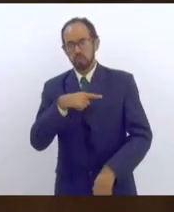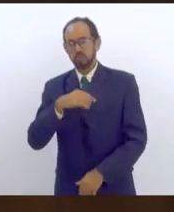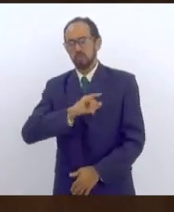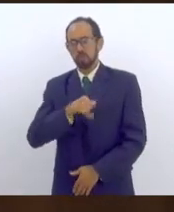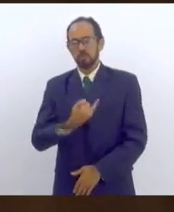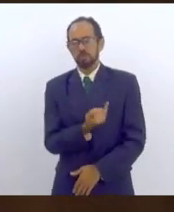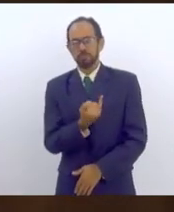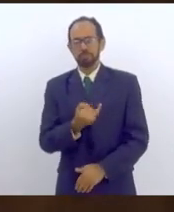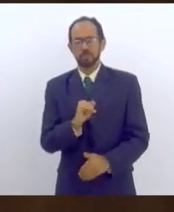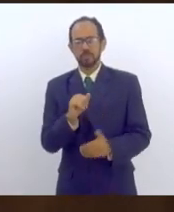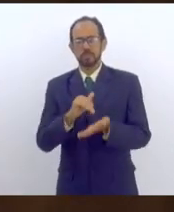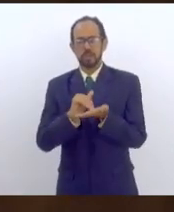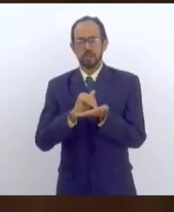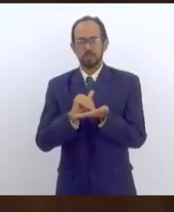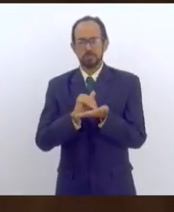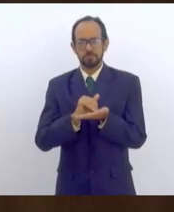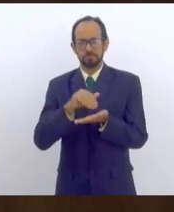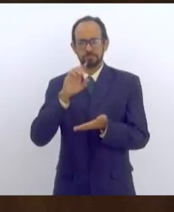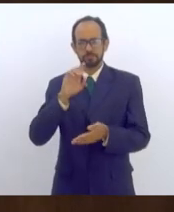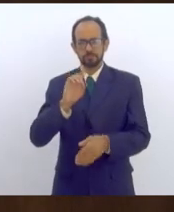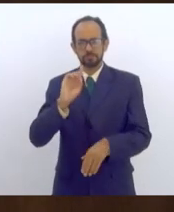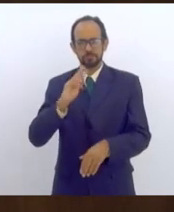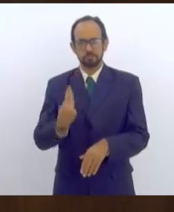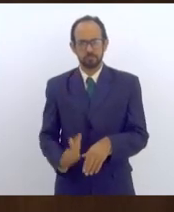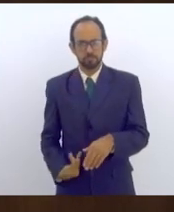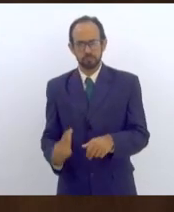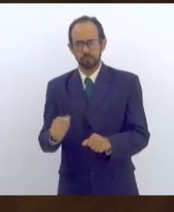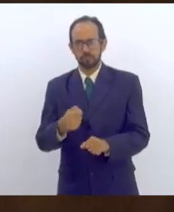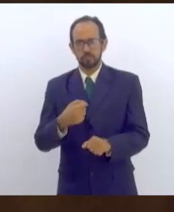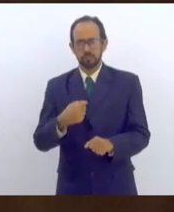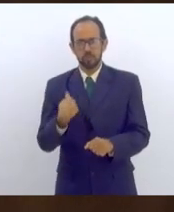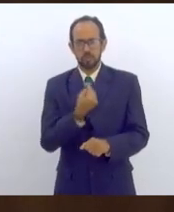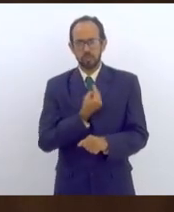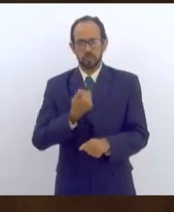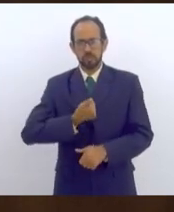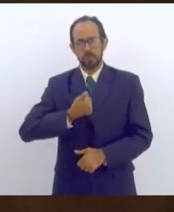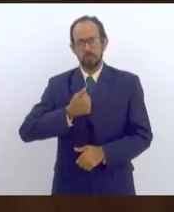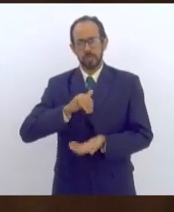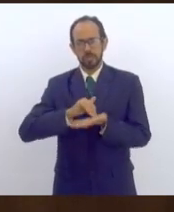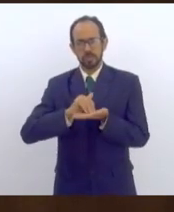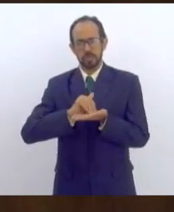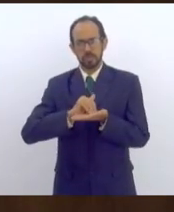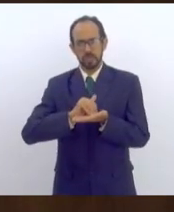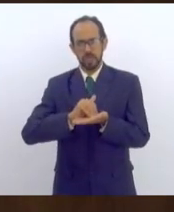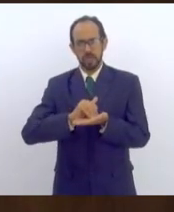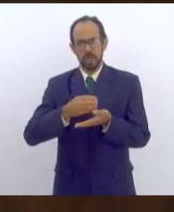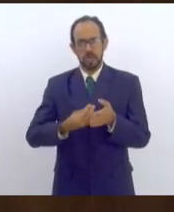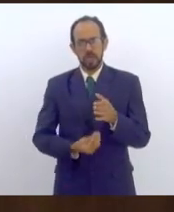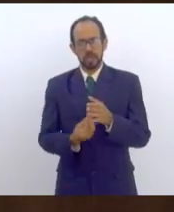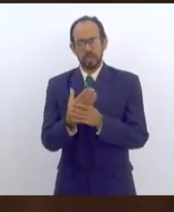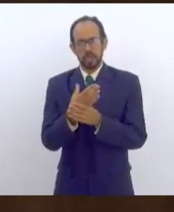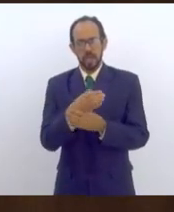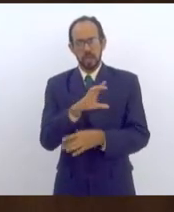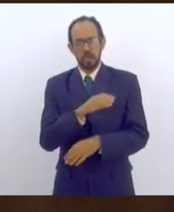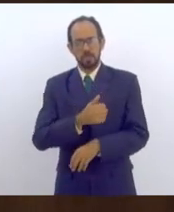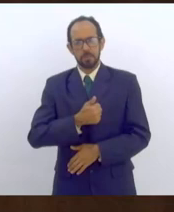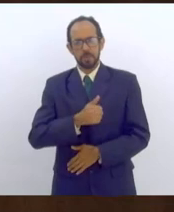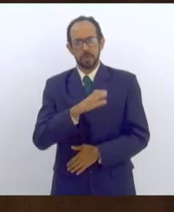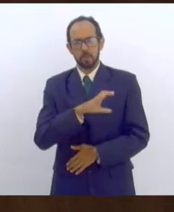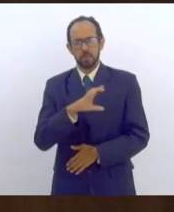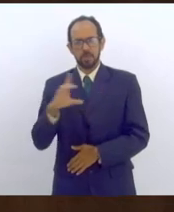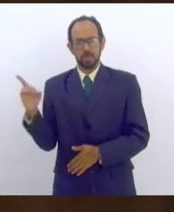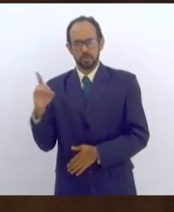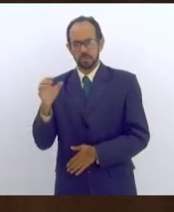de Desenvolvimento Social e Direitos Humanos do Estado, fomos a primeira secretaria a criar a primeira coordenadoria do Brasil